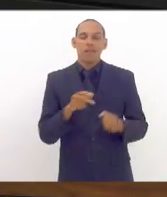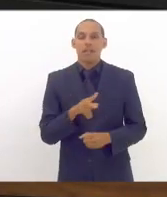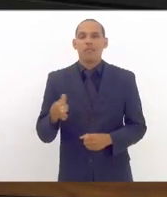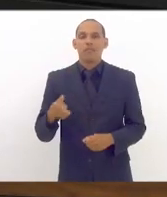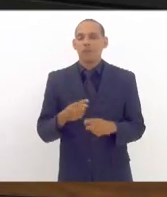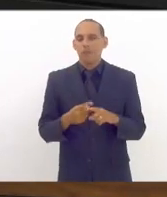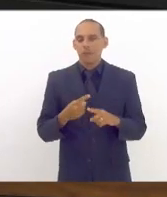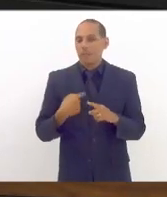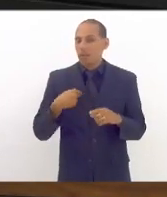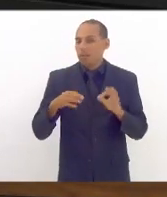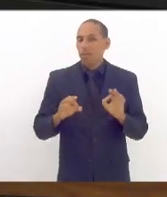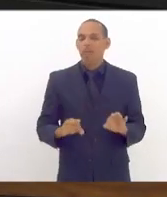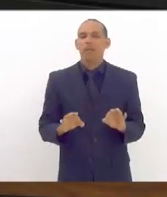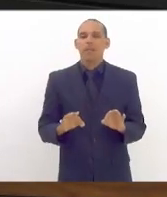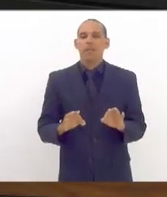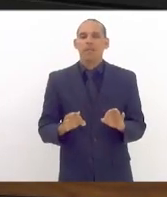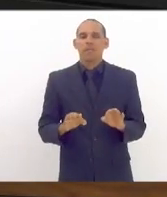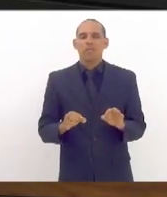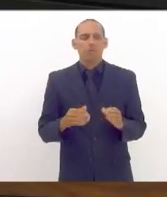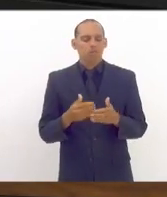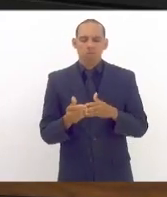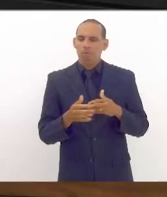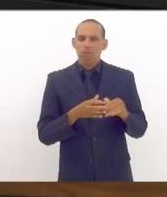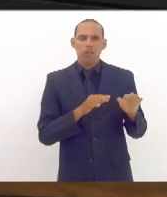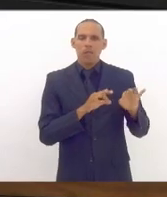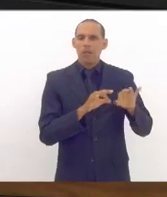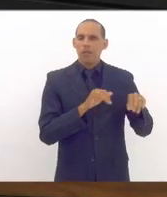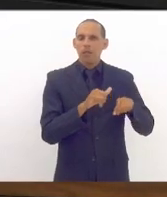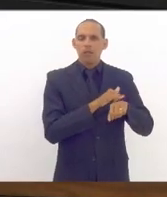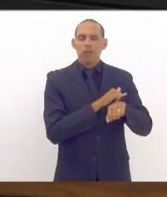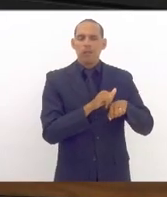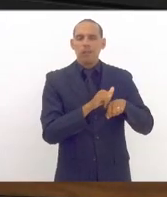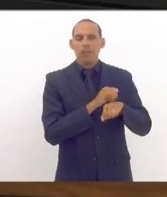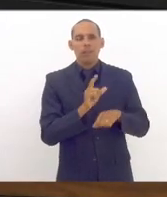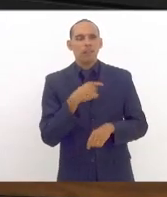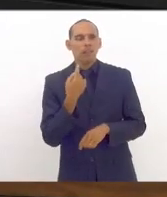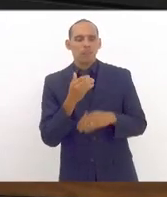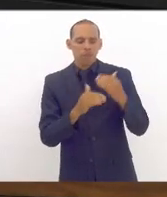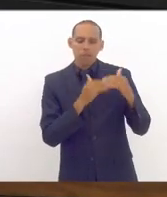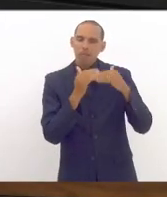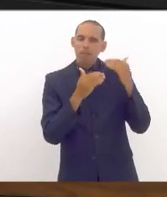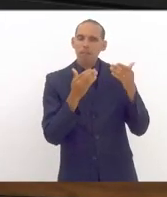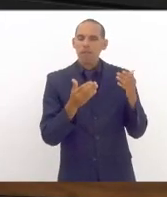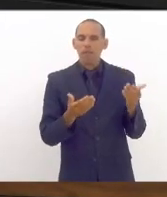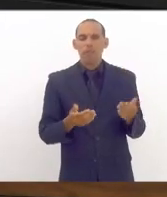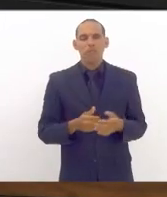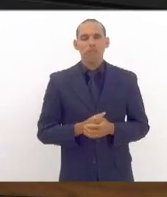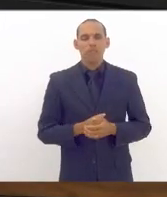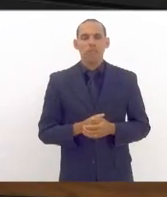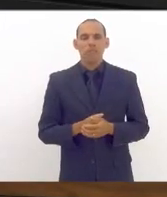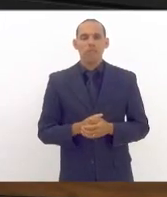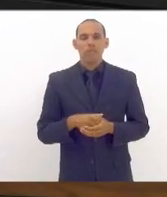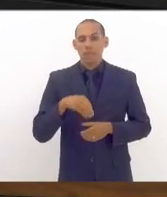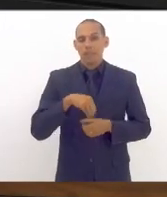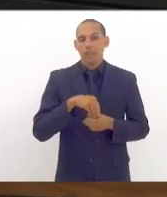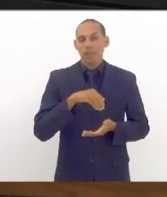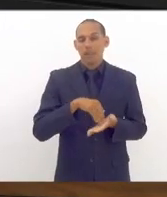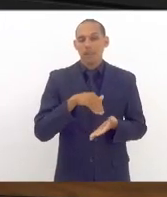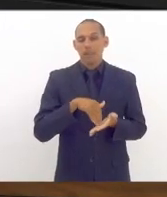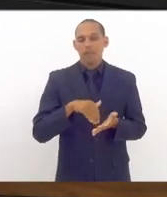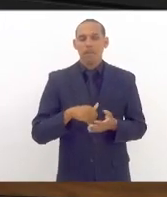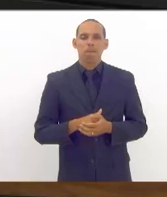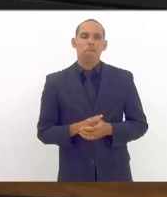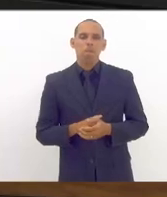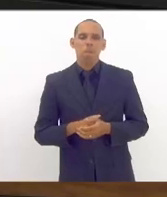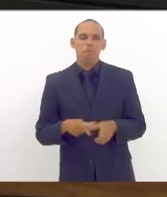eu tenho a certeza seja pelo planejamento estratégico que nós estamos desenvolvendo lá na secretaria né